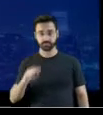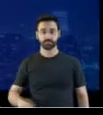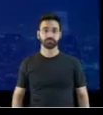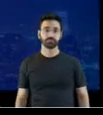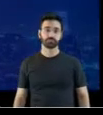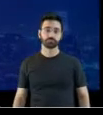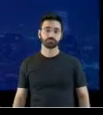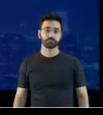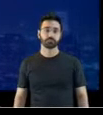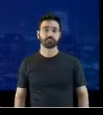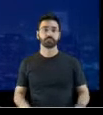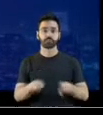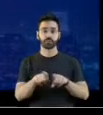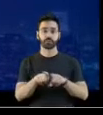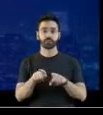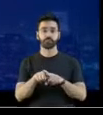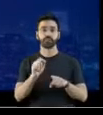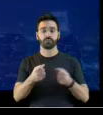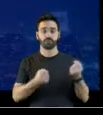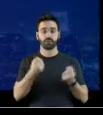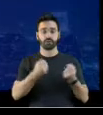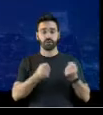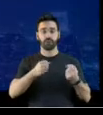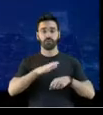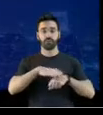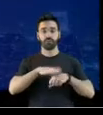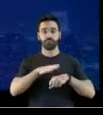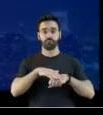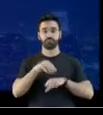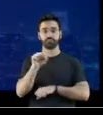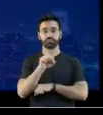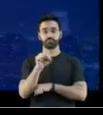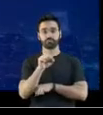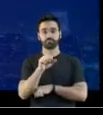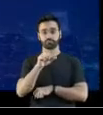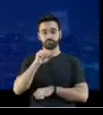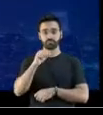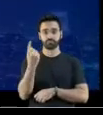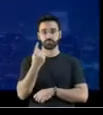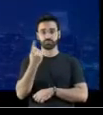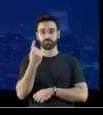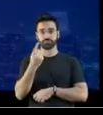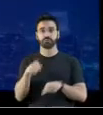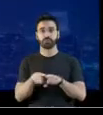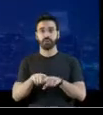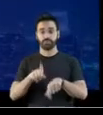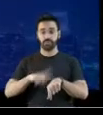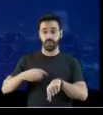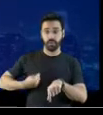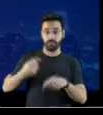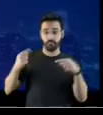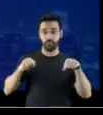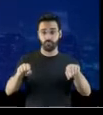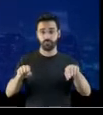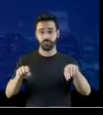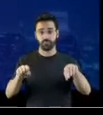suporte para os veículos autônomos que já estão chegando, com interação, então, em tempo real,